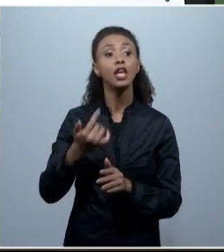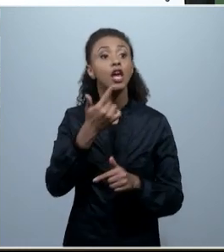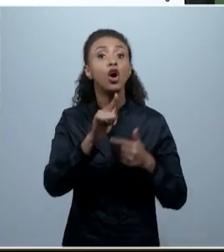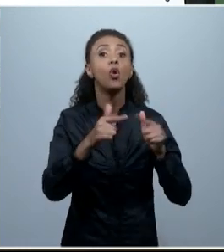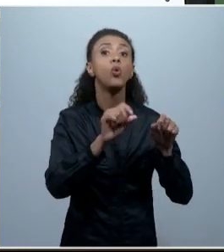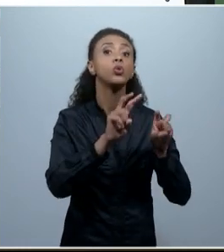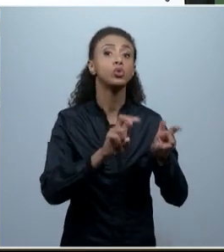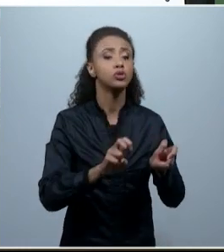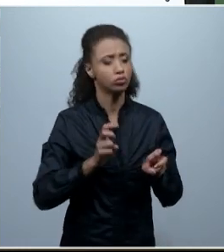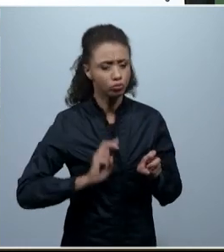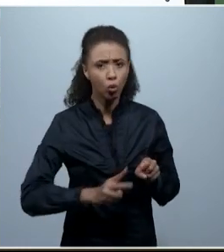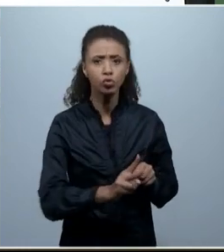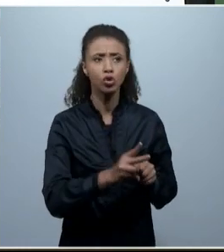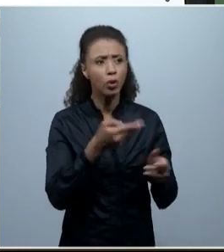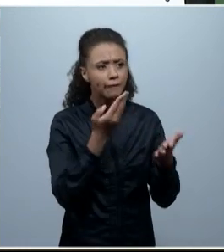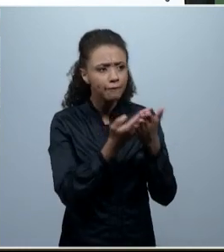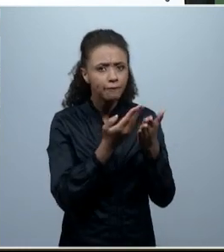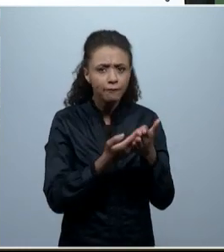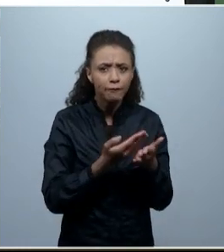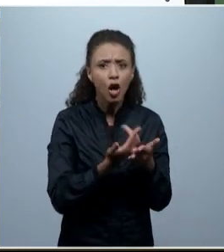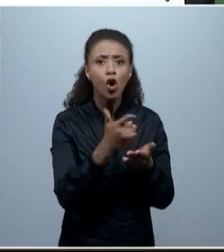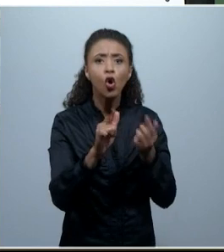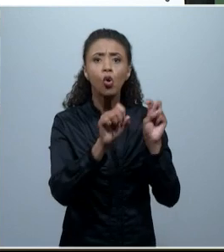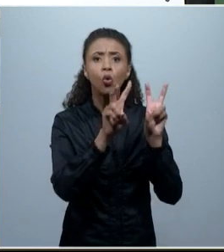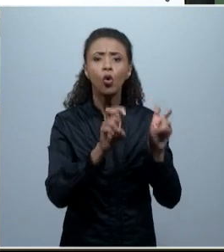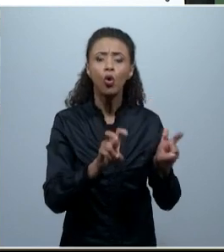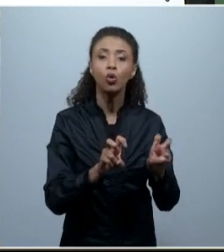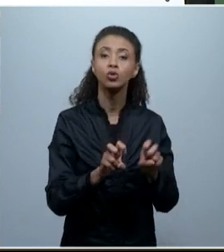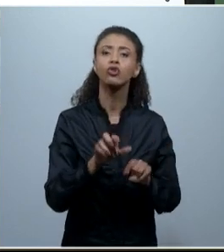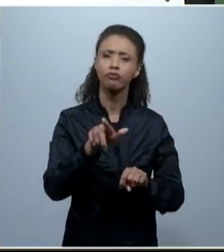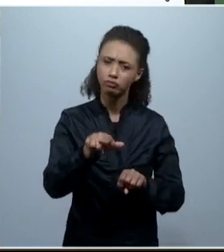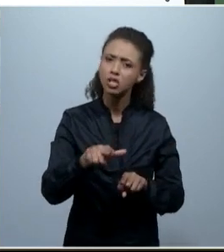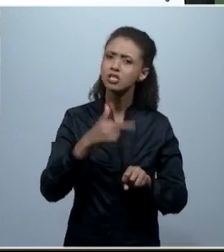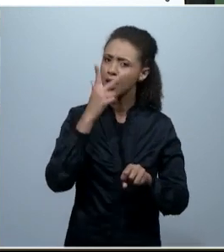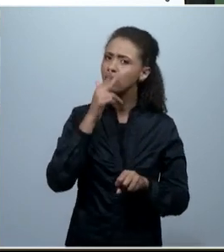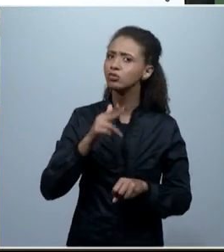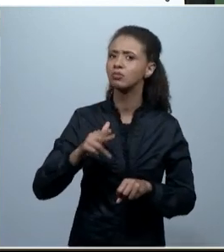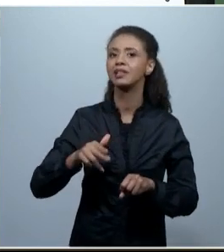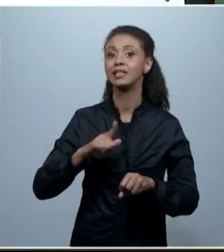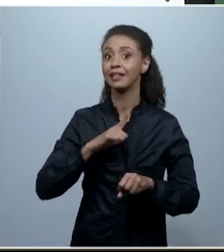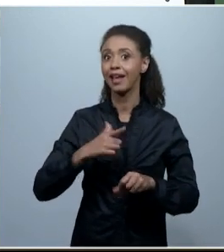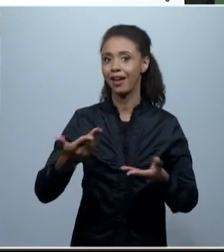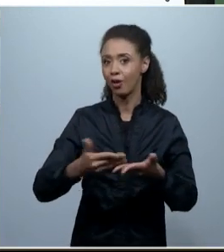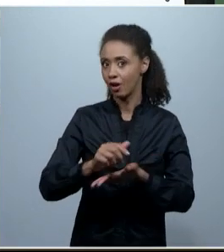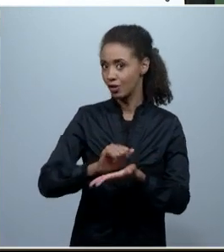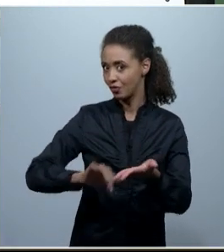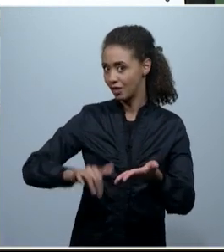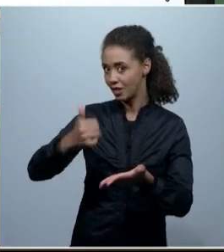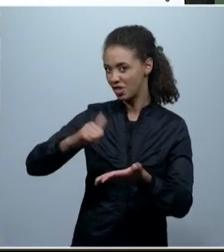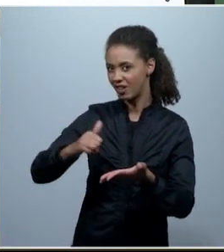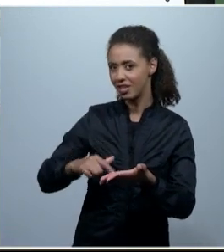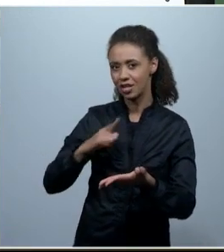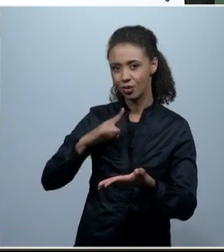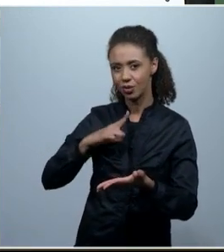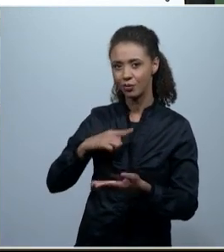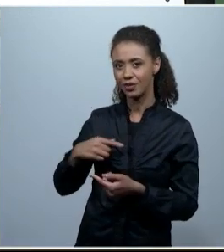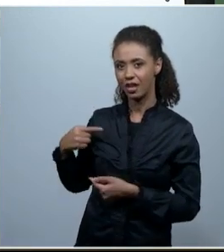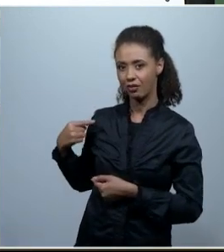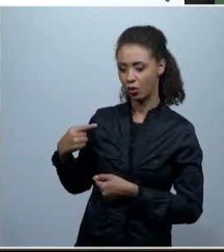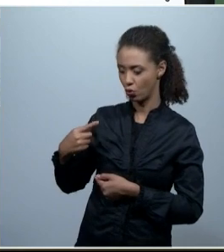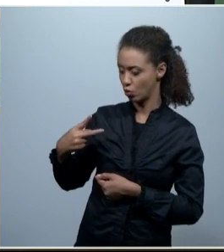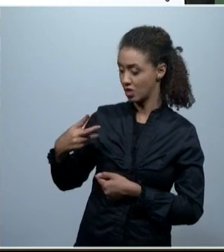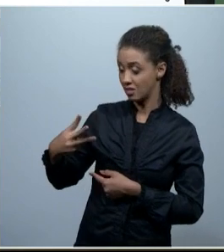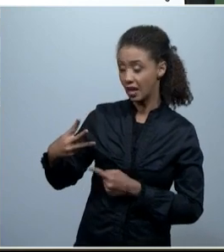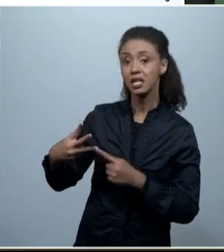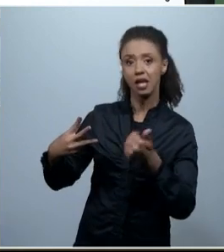segue olha você você prova está fazendo as atividades avaliativas nem fez sair da semana 345